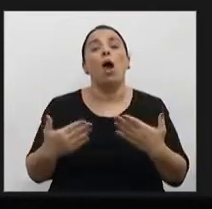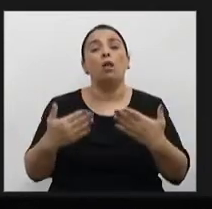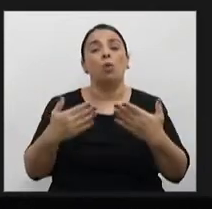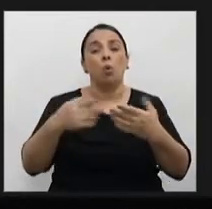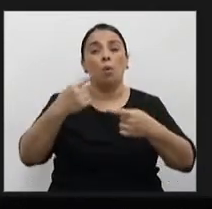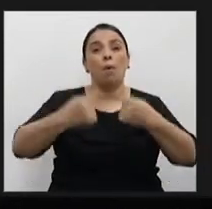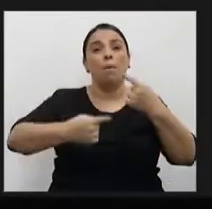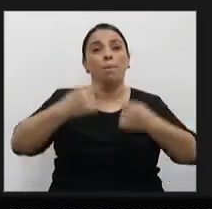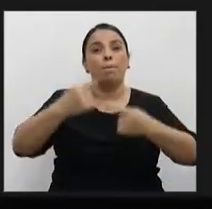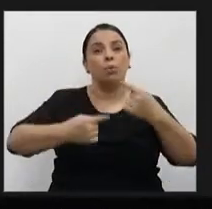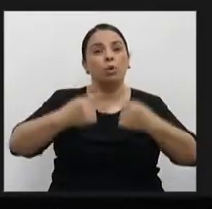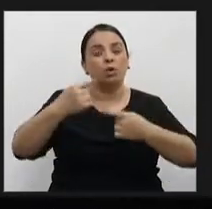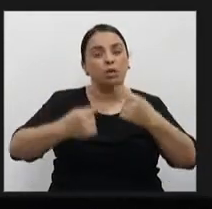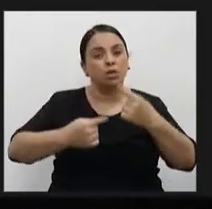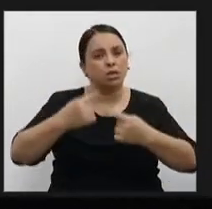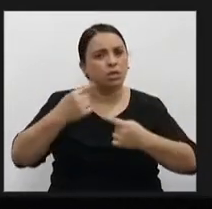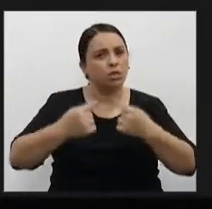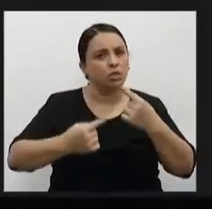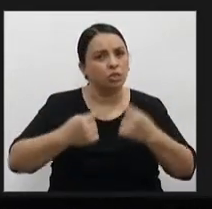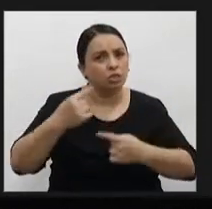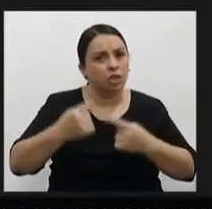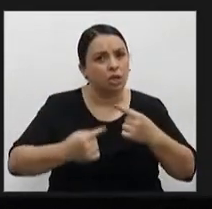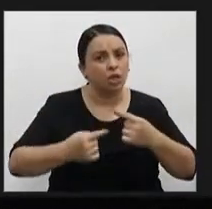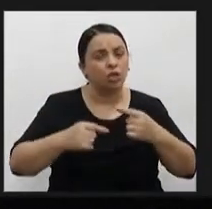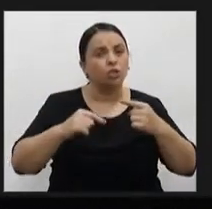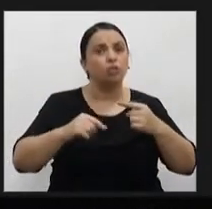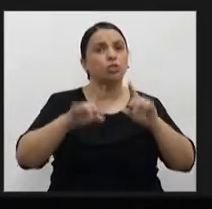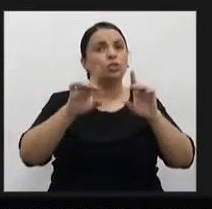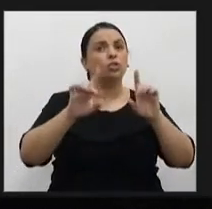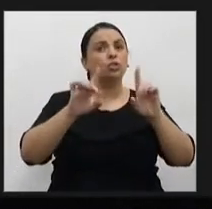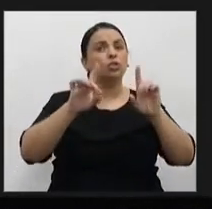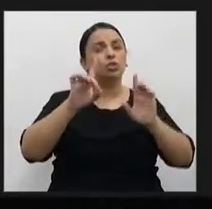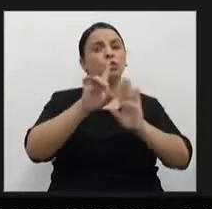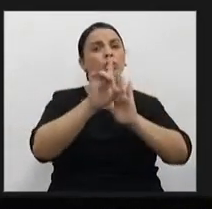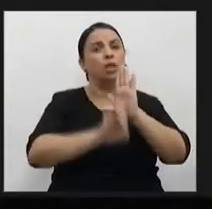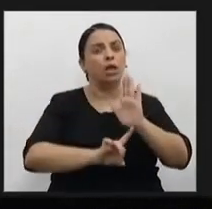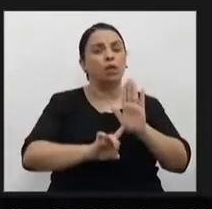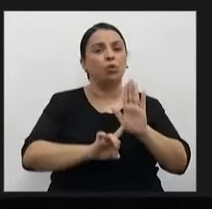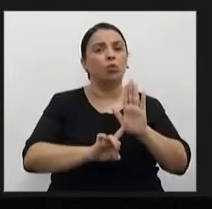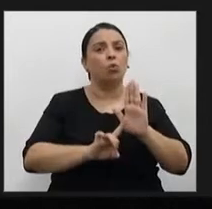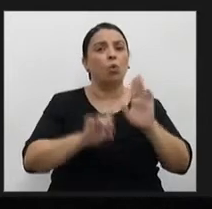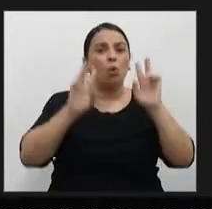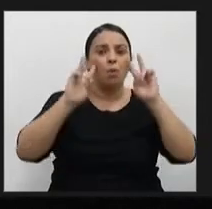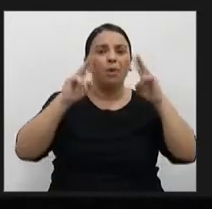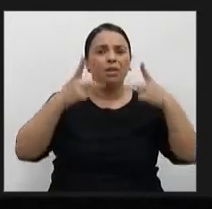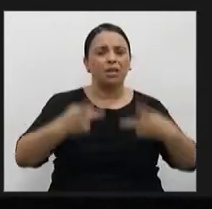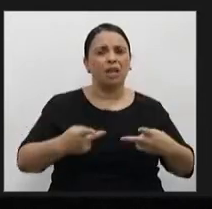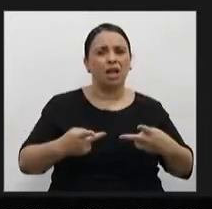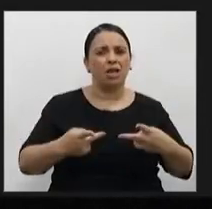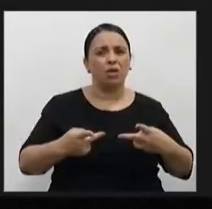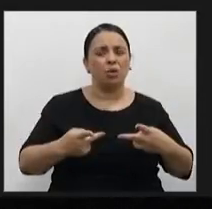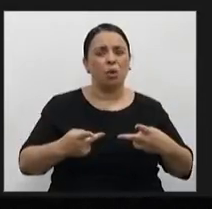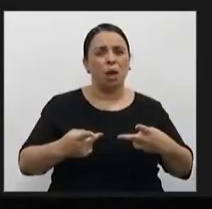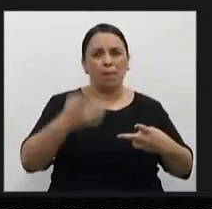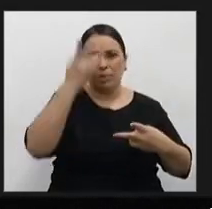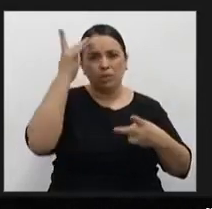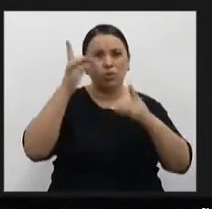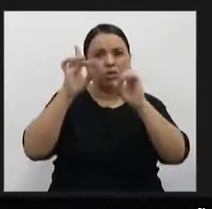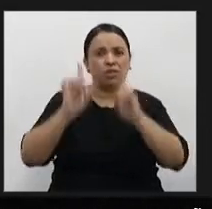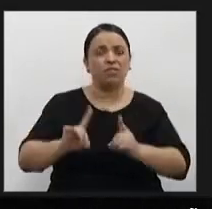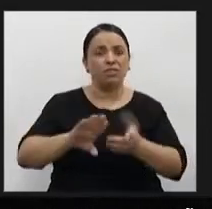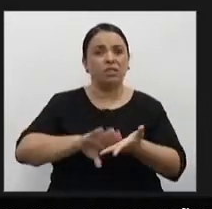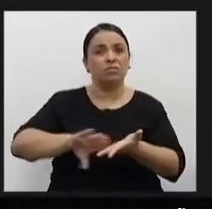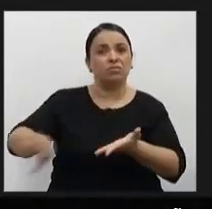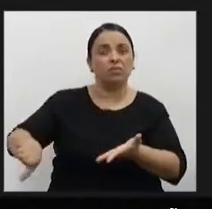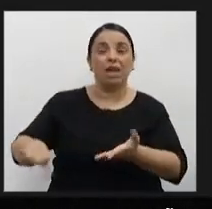pública de direito humanitária para as pessoas com deficiência. Tem microfone ligado aí